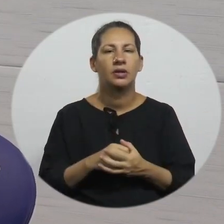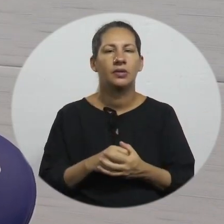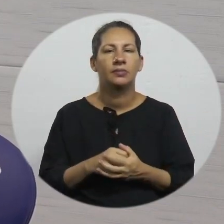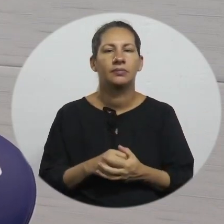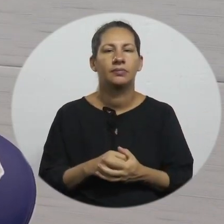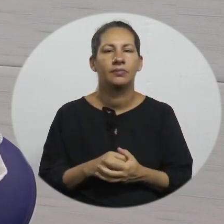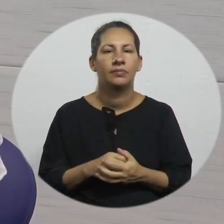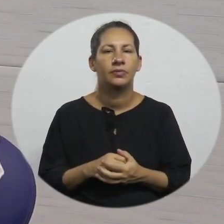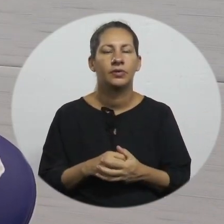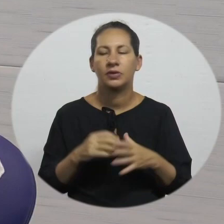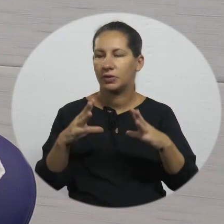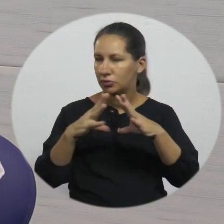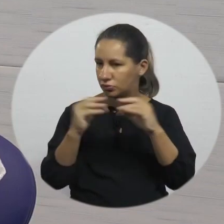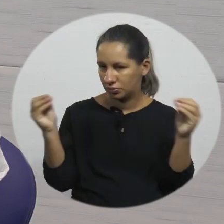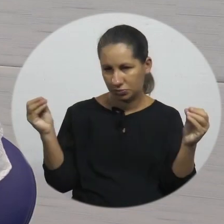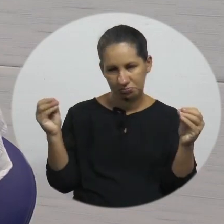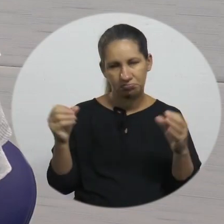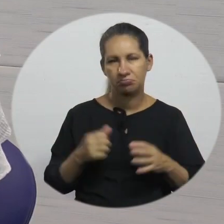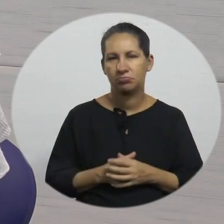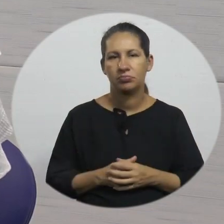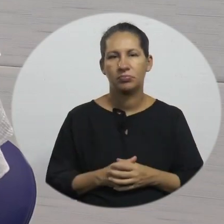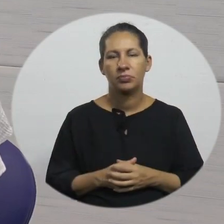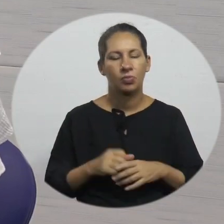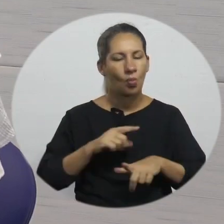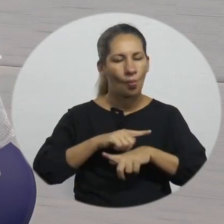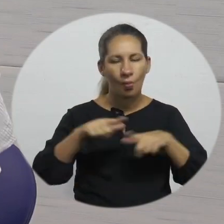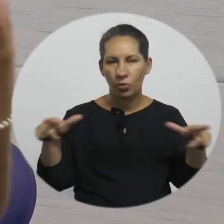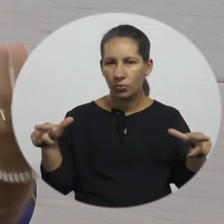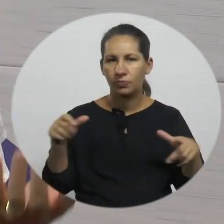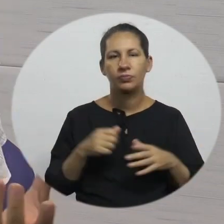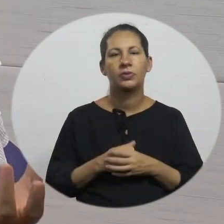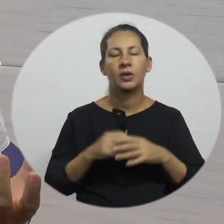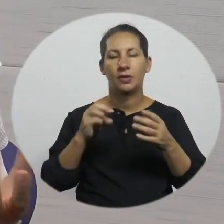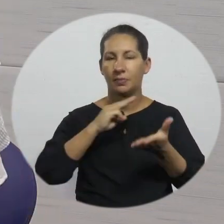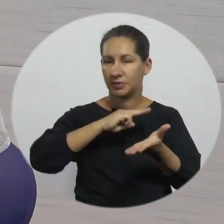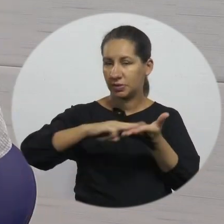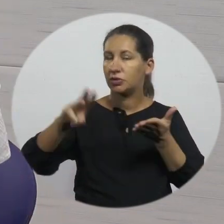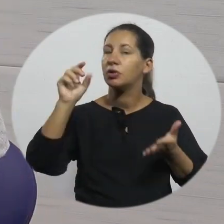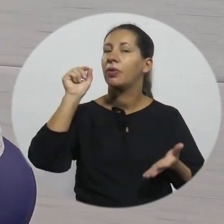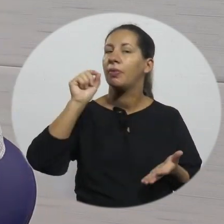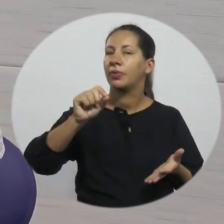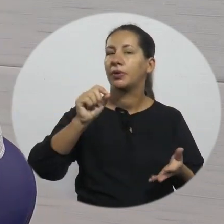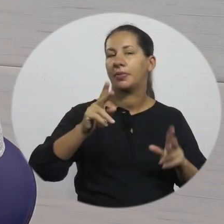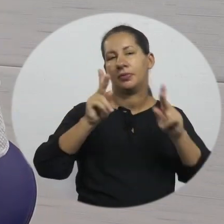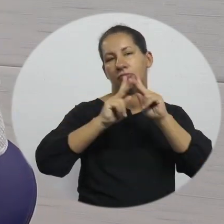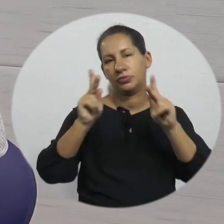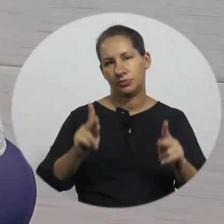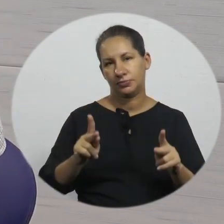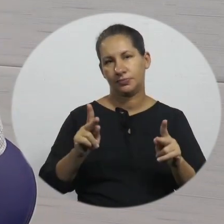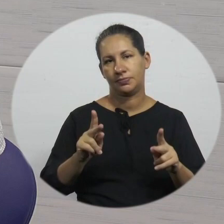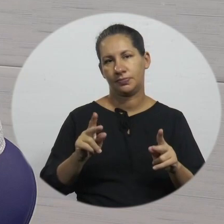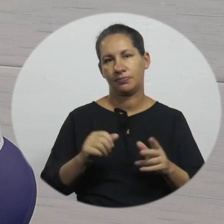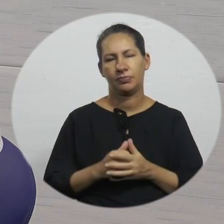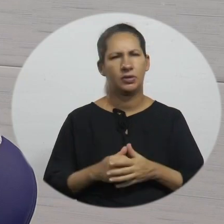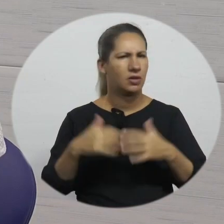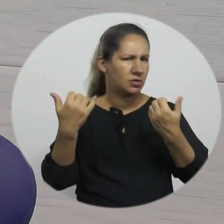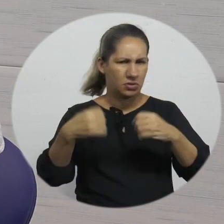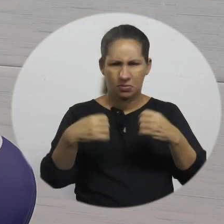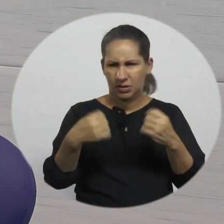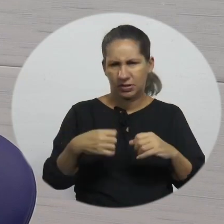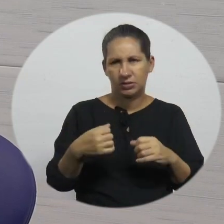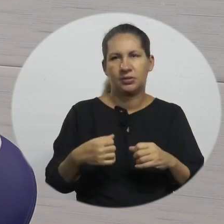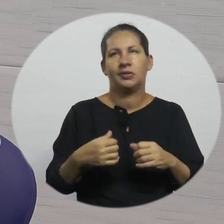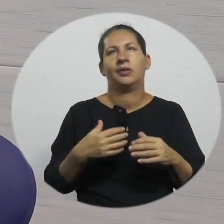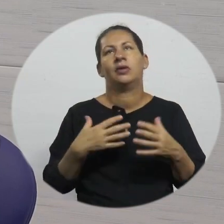de certa forma, vazios. Então, a mensagem que se quer passar com esse projeto é que não